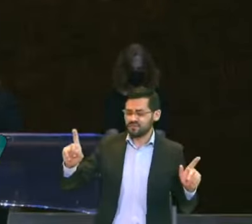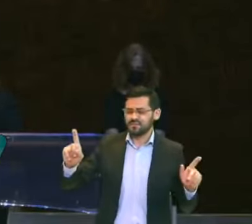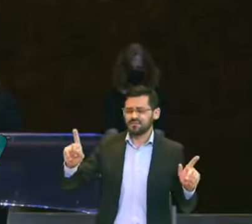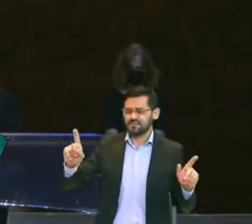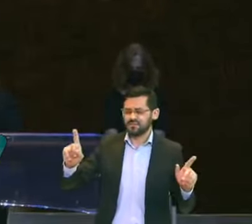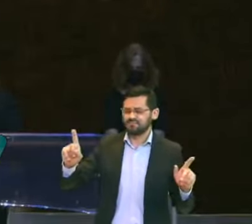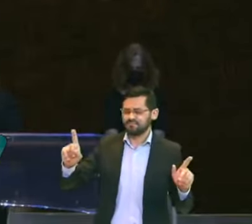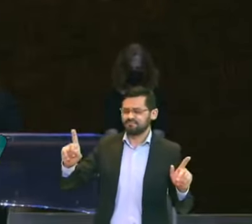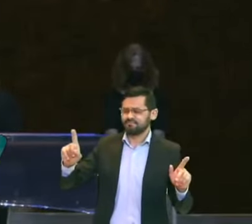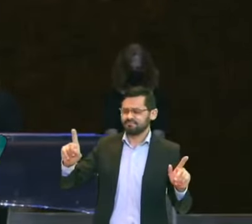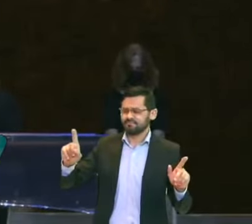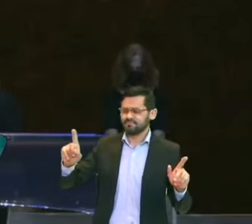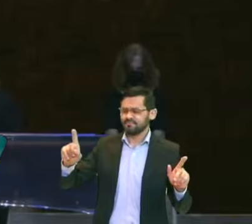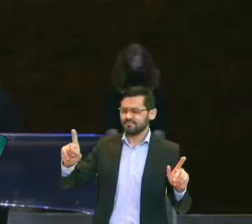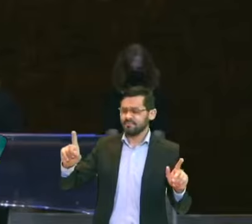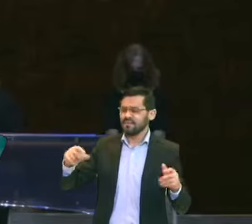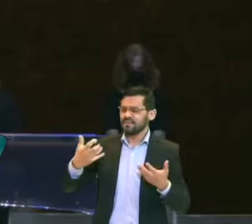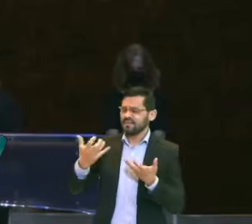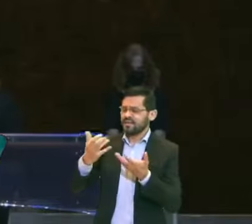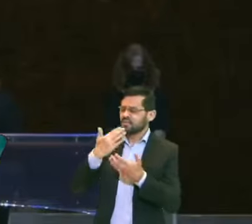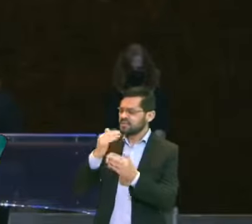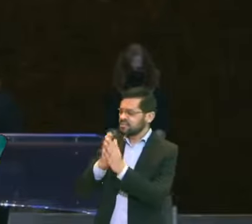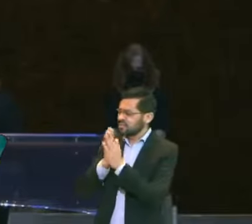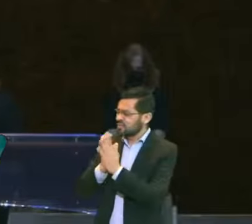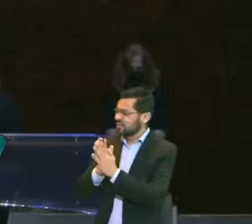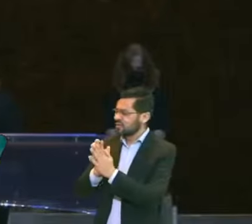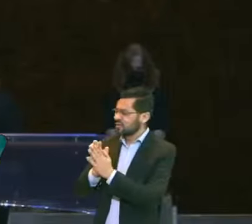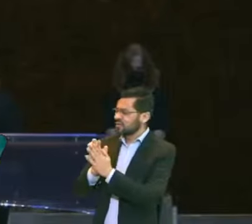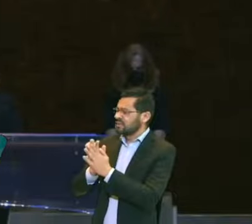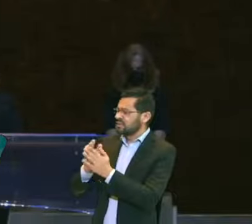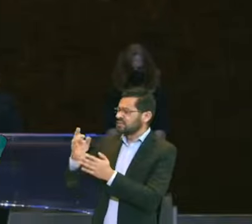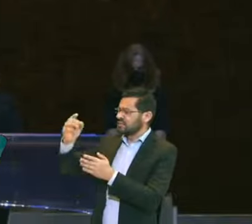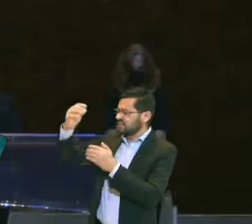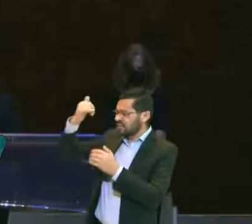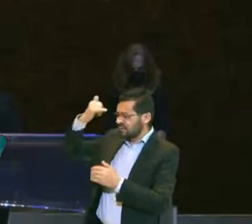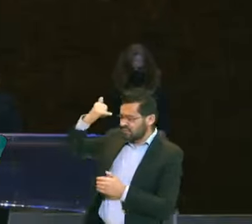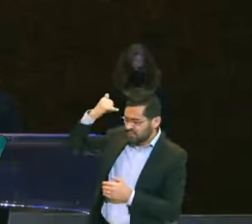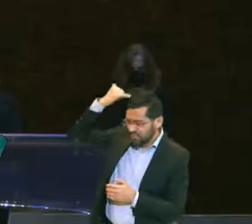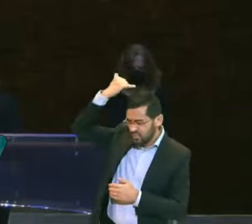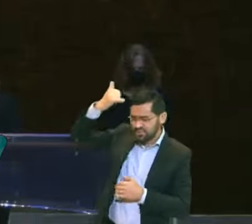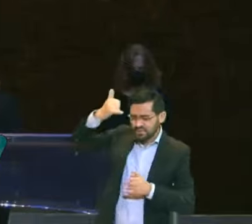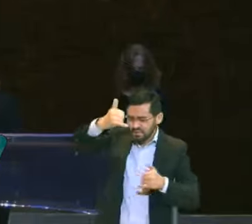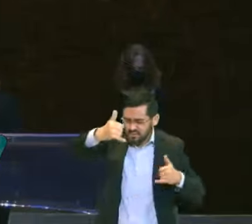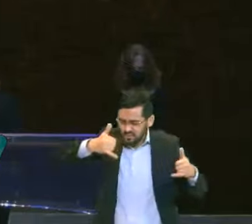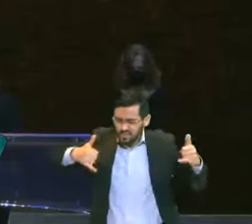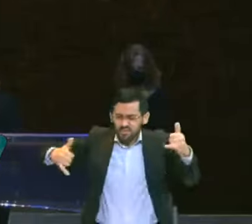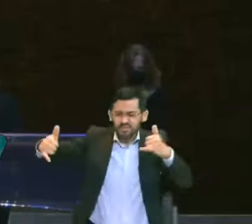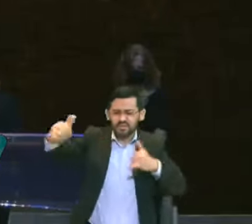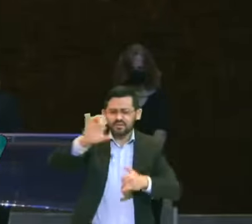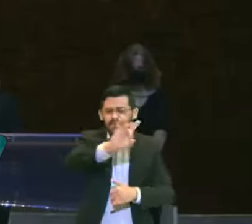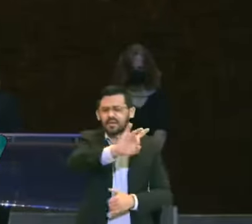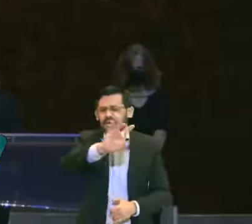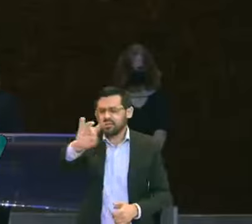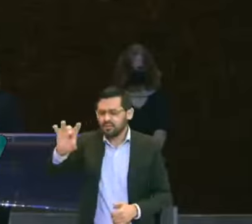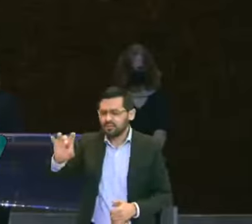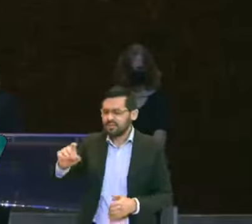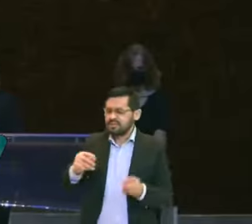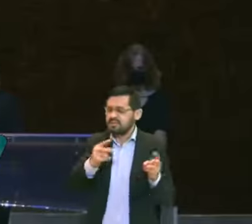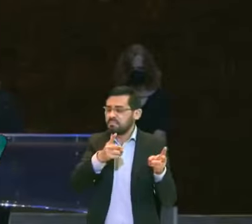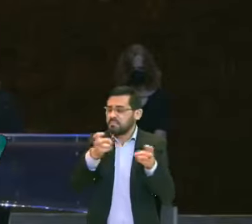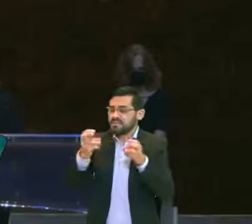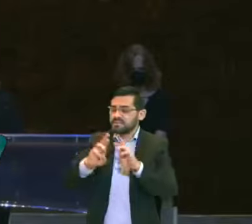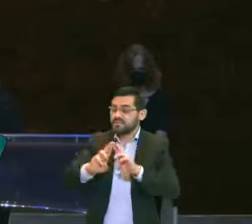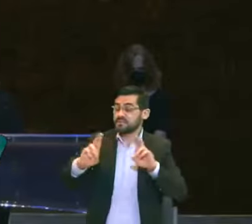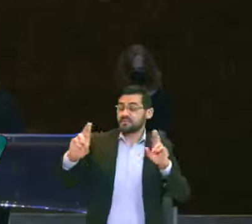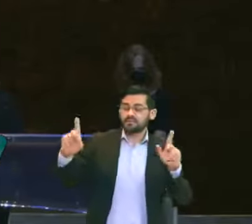mesmo de forma diferente. Eu quero pedir que uma unção de criatividade seja derramada neste lugar, para enxergarem diferente,